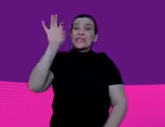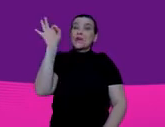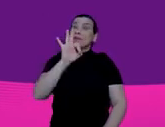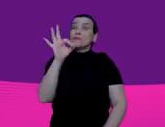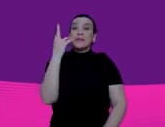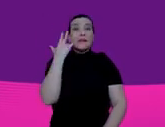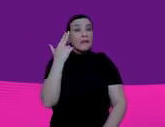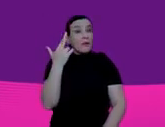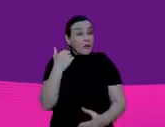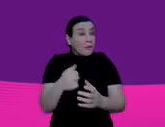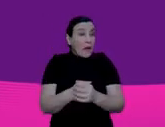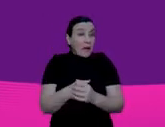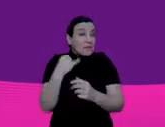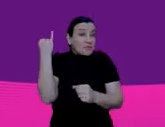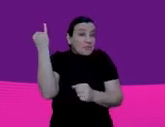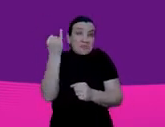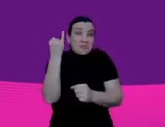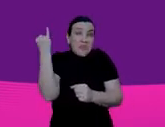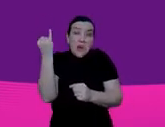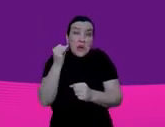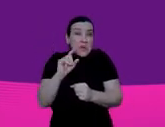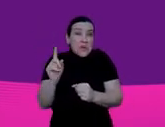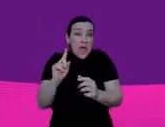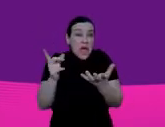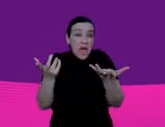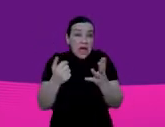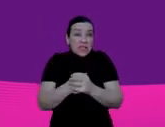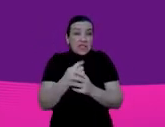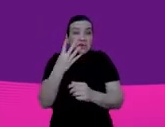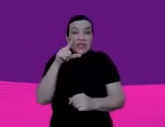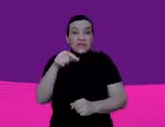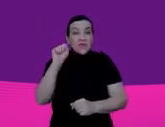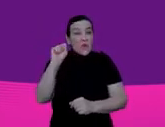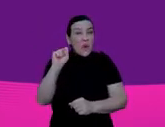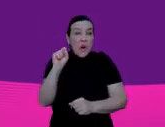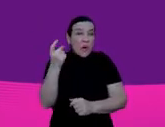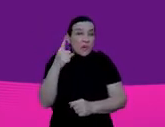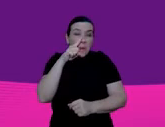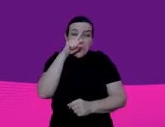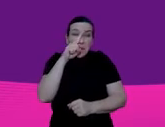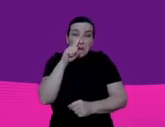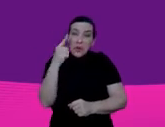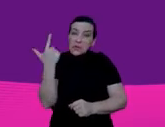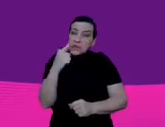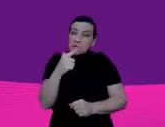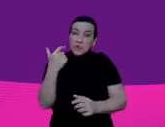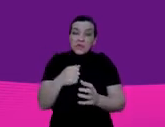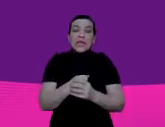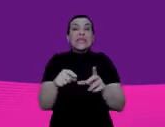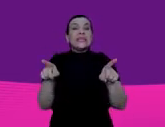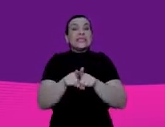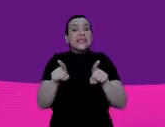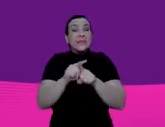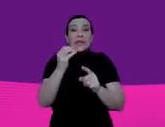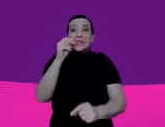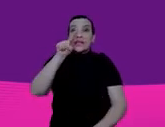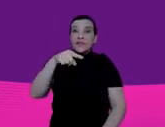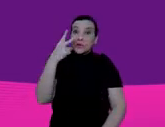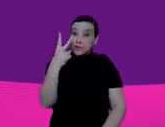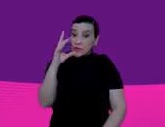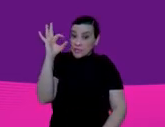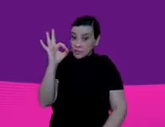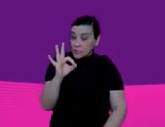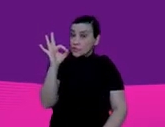irrelevantes. 4,8% achados não críticos, como sinusopatia, e apenas 0,2% apresentando